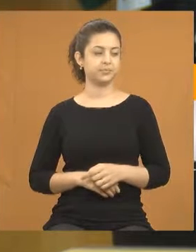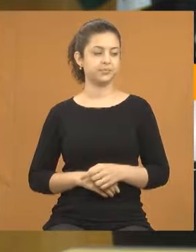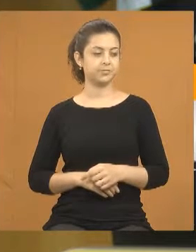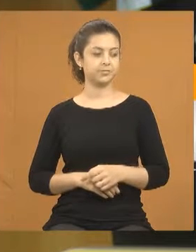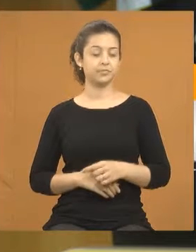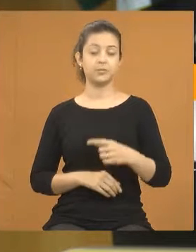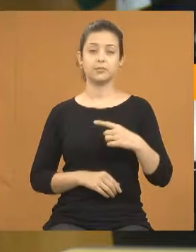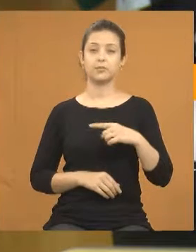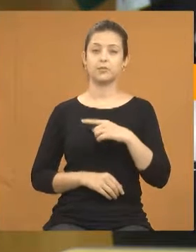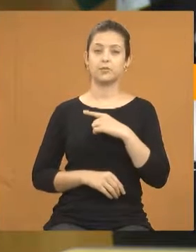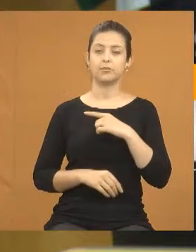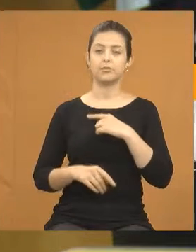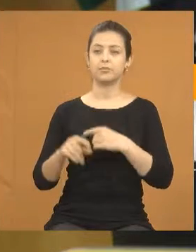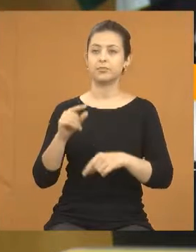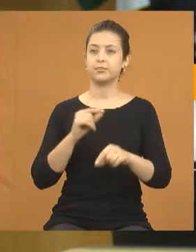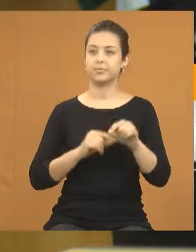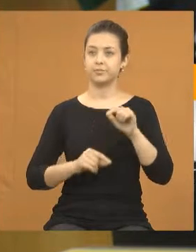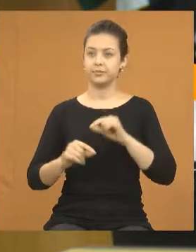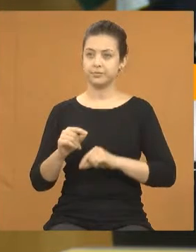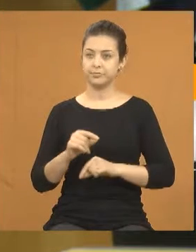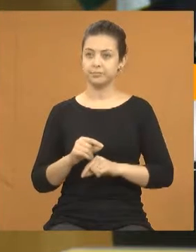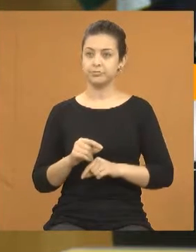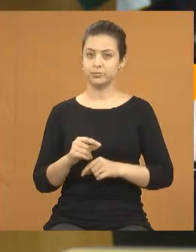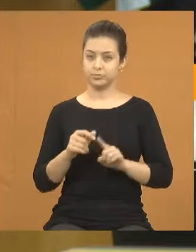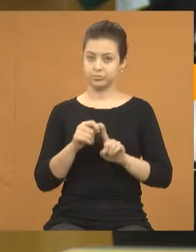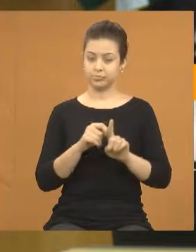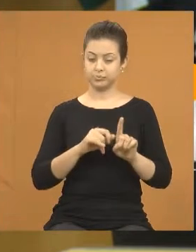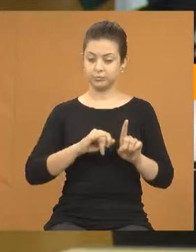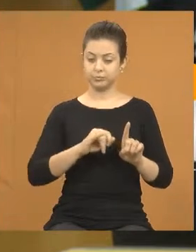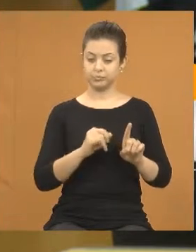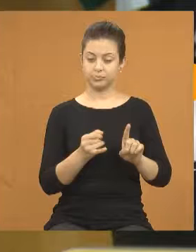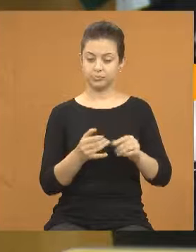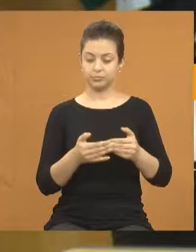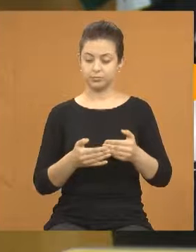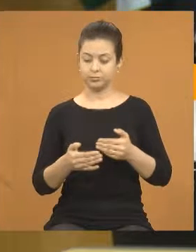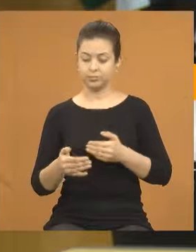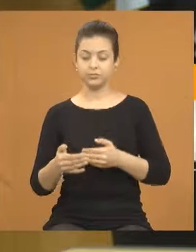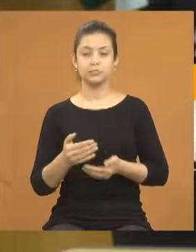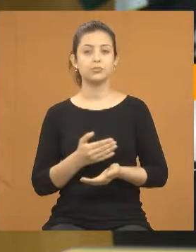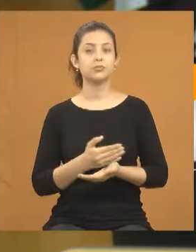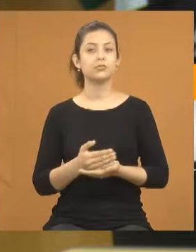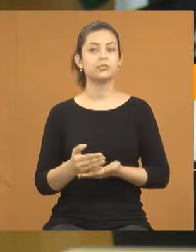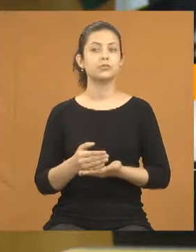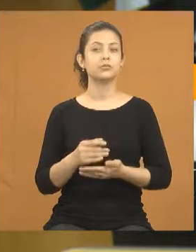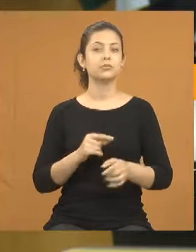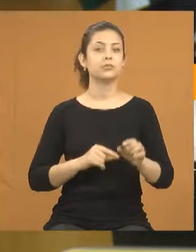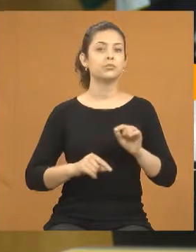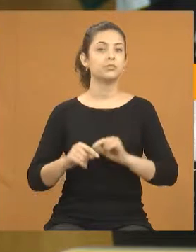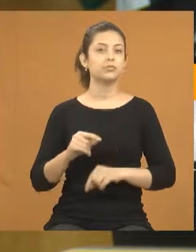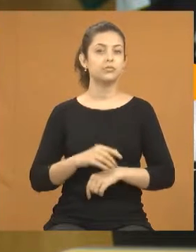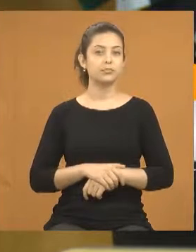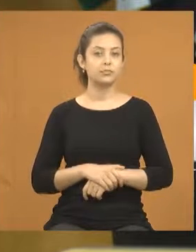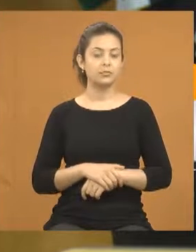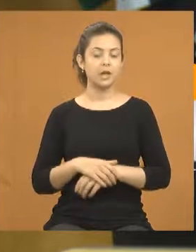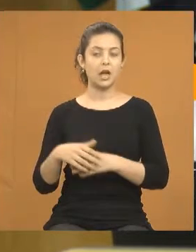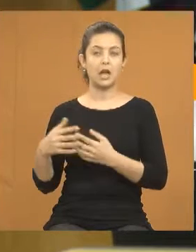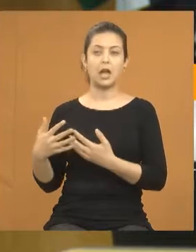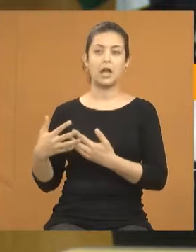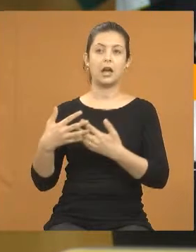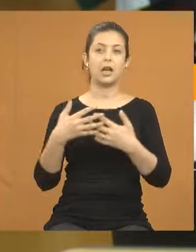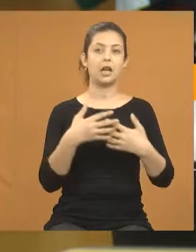A gente tem aí, a partir de janeiro, começa praticamente aí as rotas de